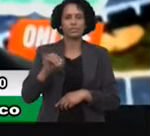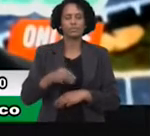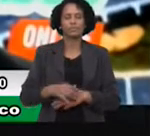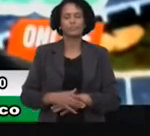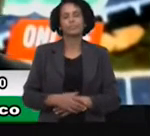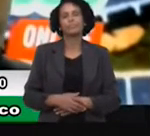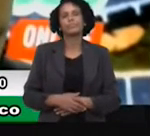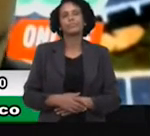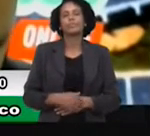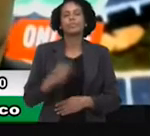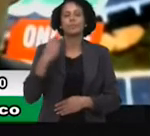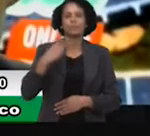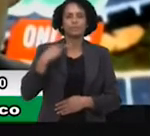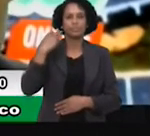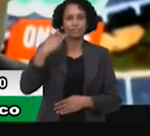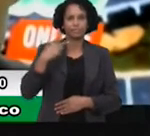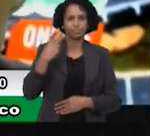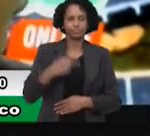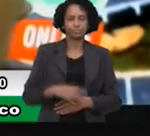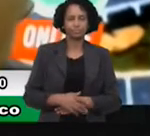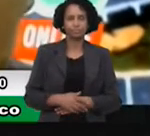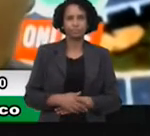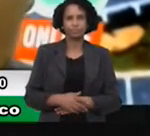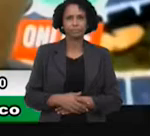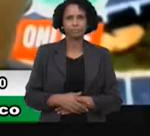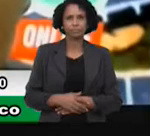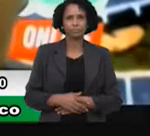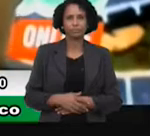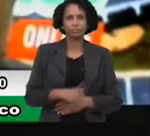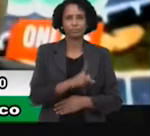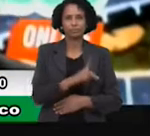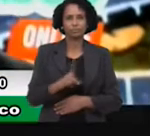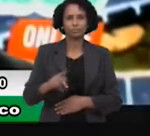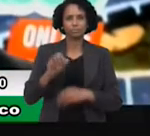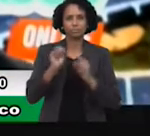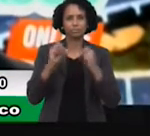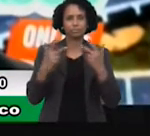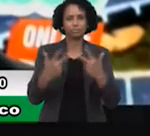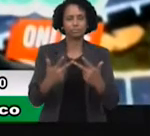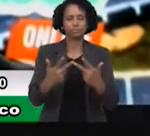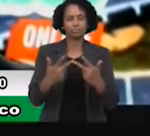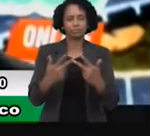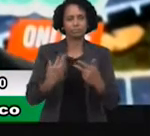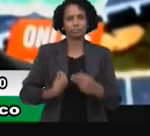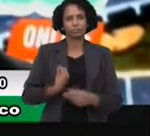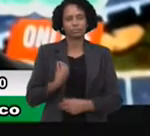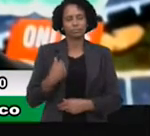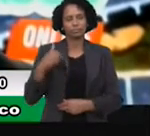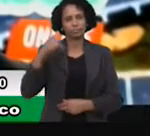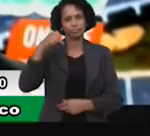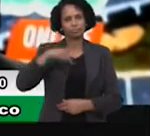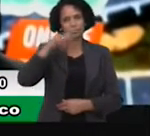Vereador, presidente dessa casa, vereador Ribamar, presente na mesa. Vereador Tinha de Ferreira.